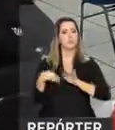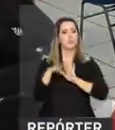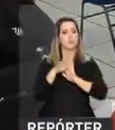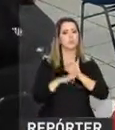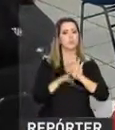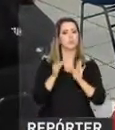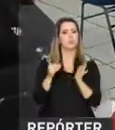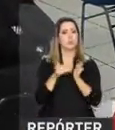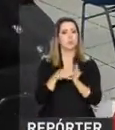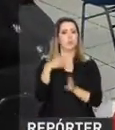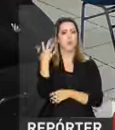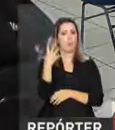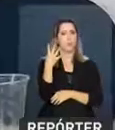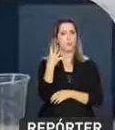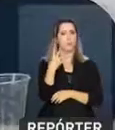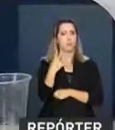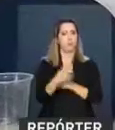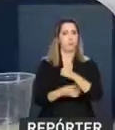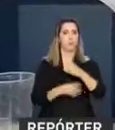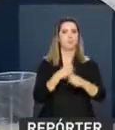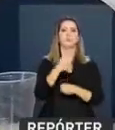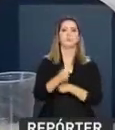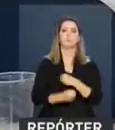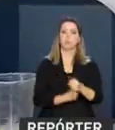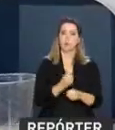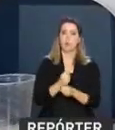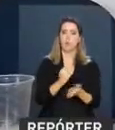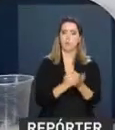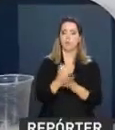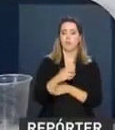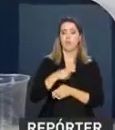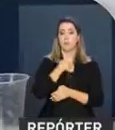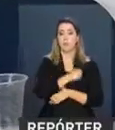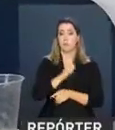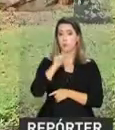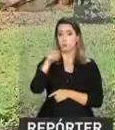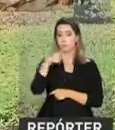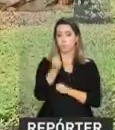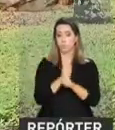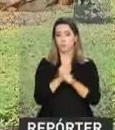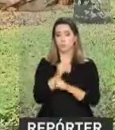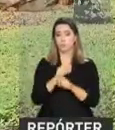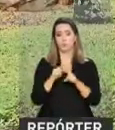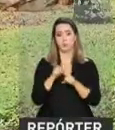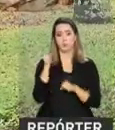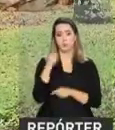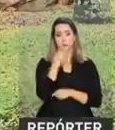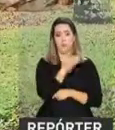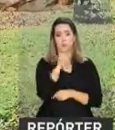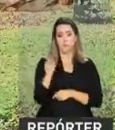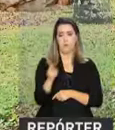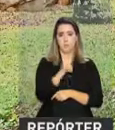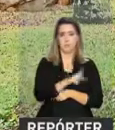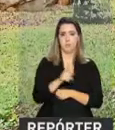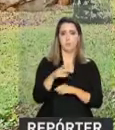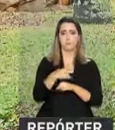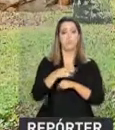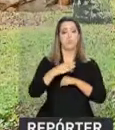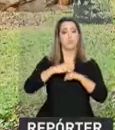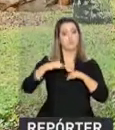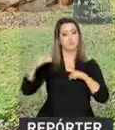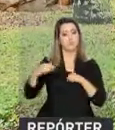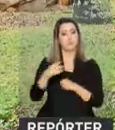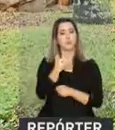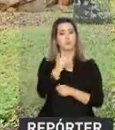projetos deve ser de 4 anos, com início a partir de agosto do ano que vem. Marcos, que é professor e mestre